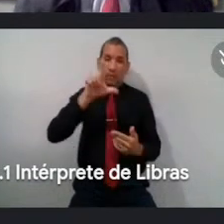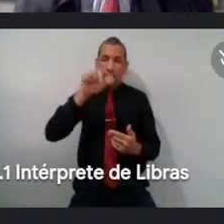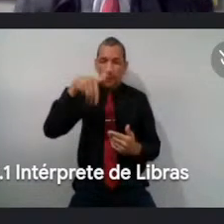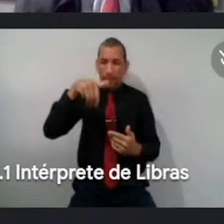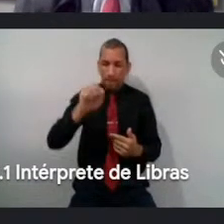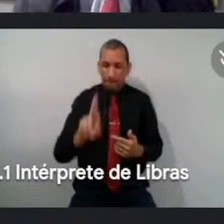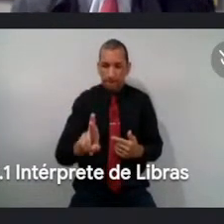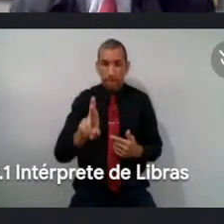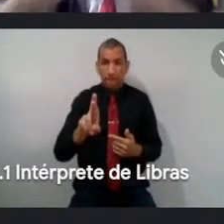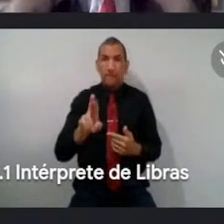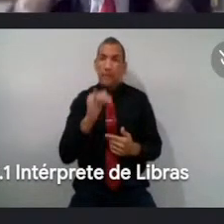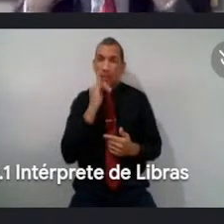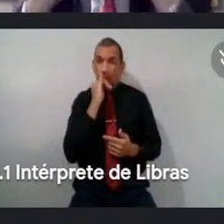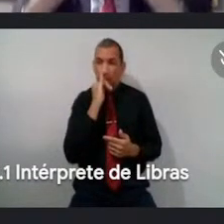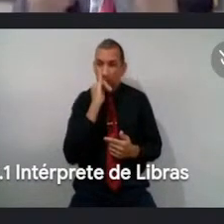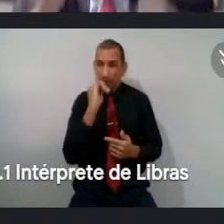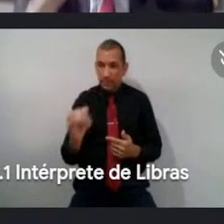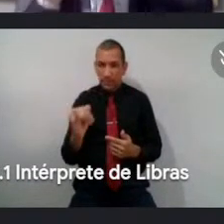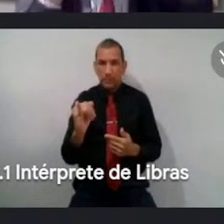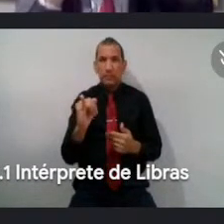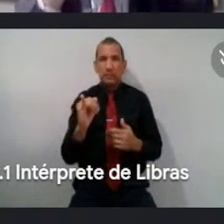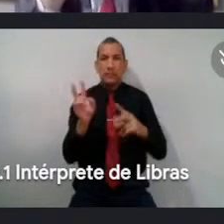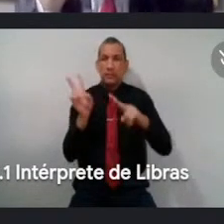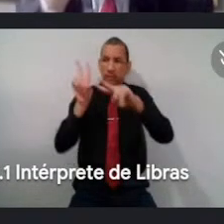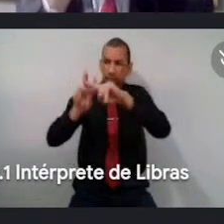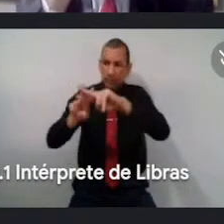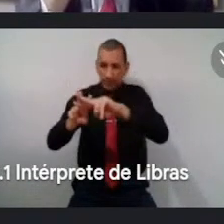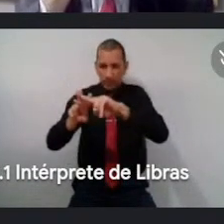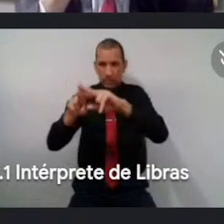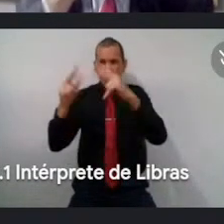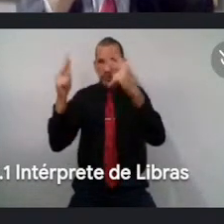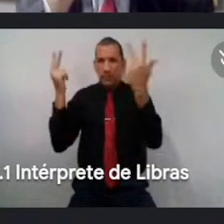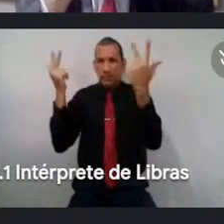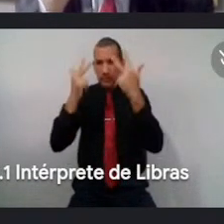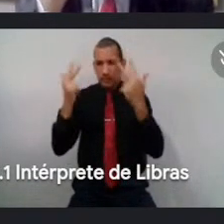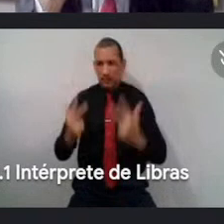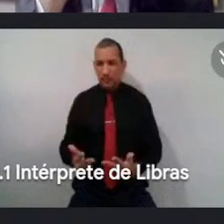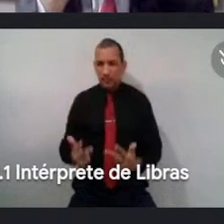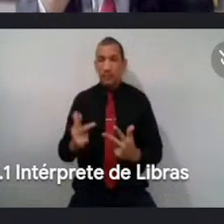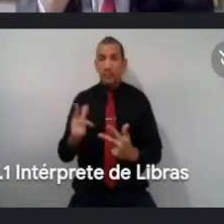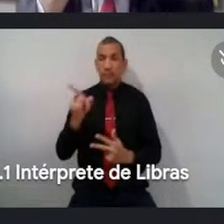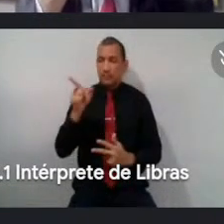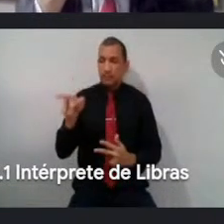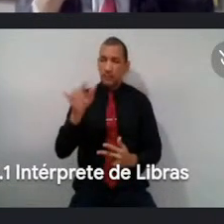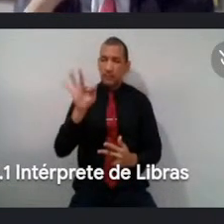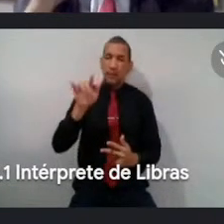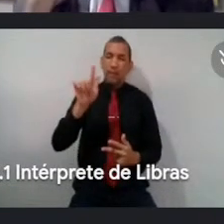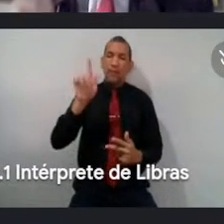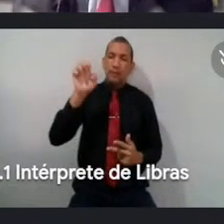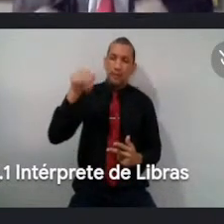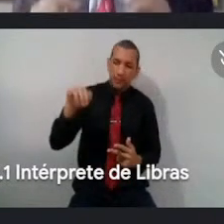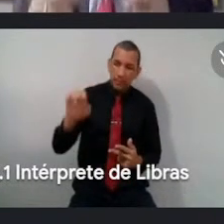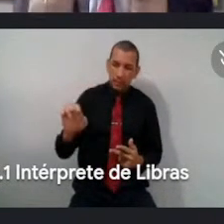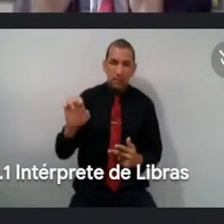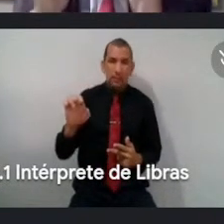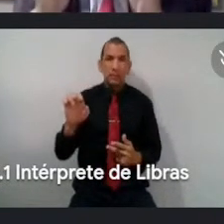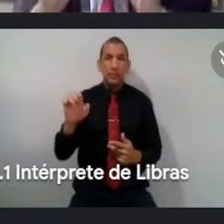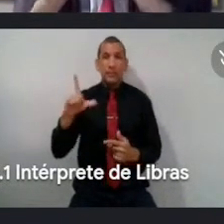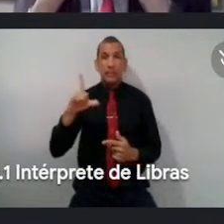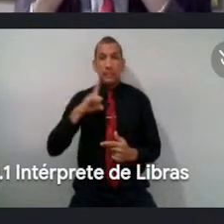da Silva afirmou que no momento da prisão em flagrante ocorreu válido ele teria